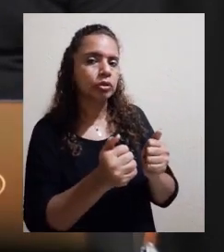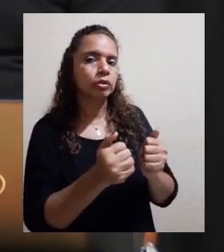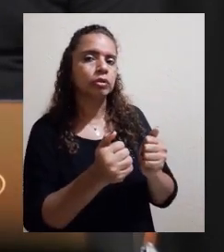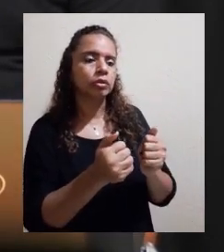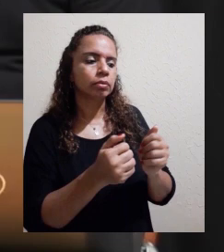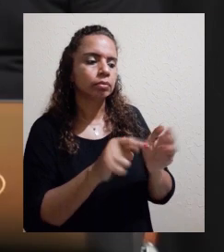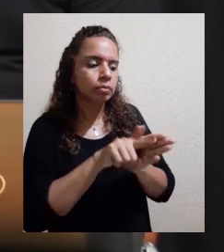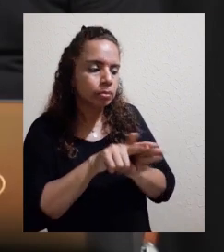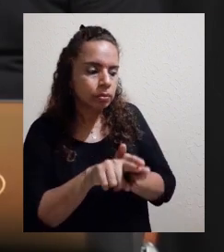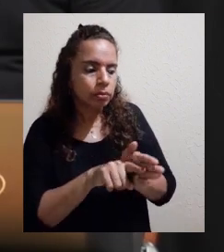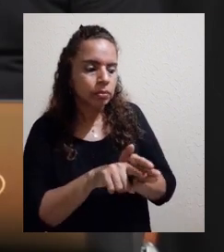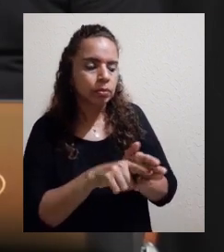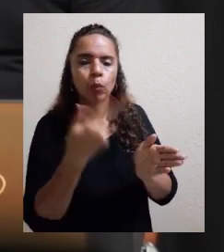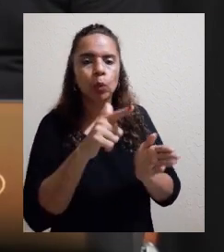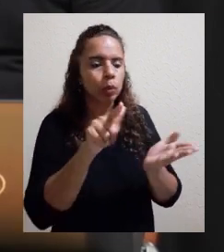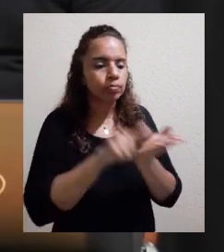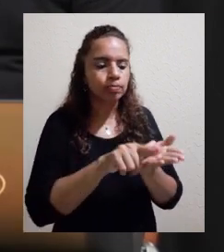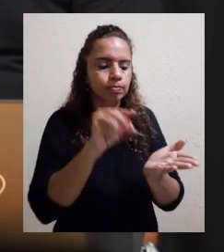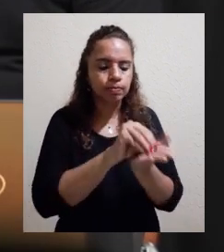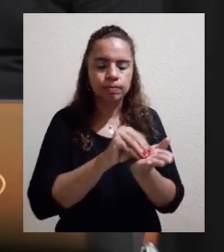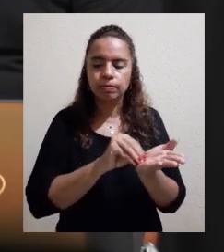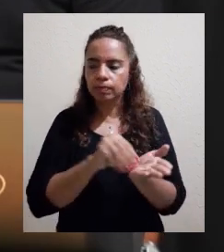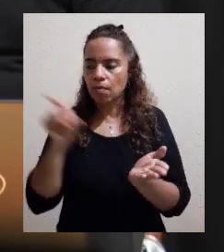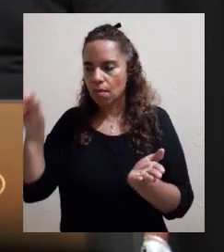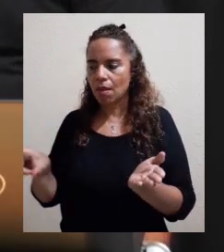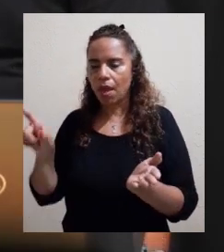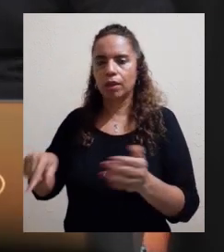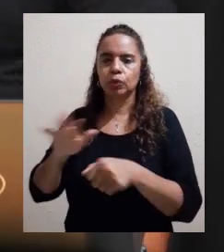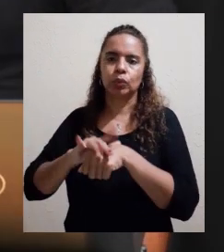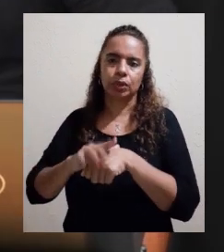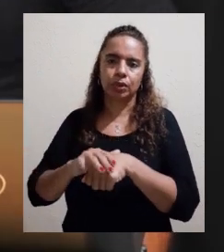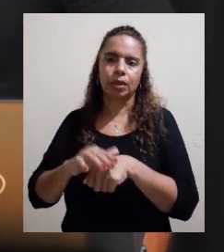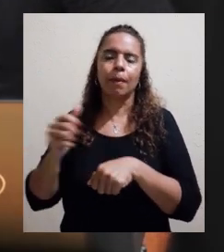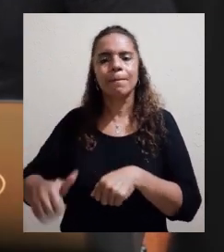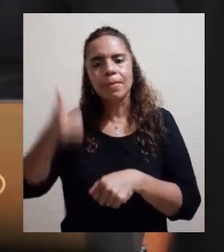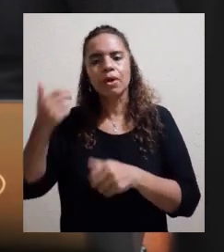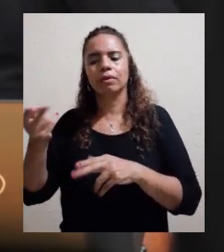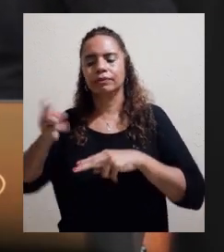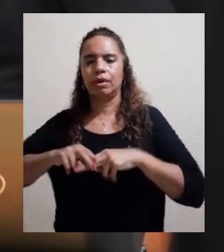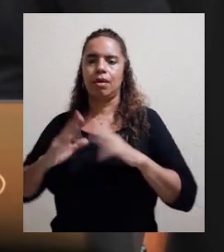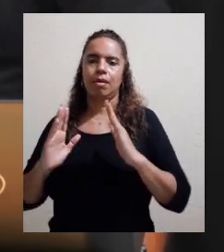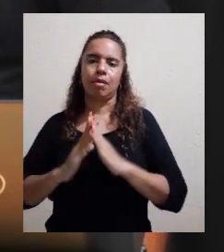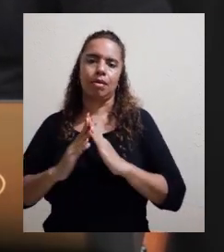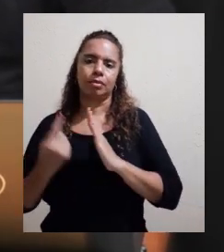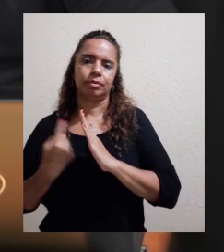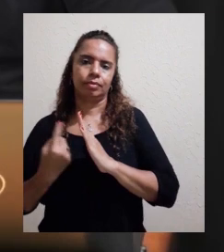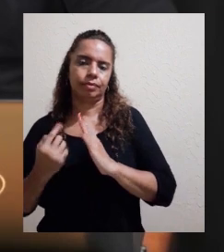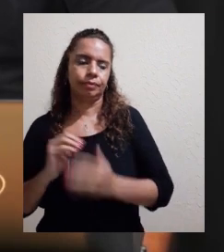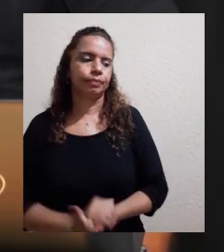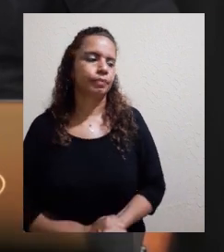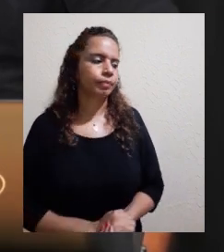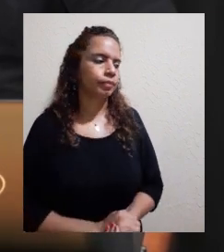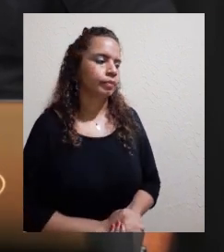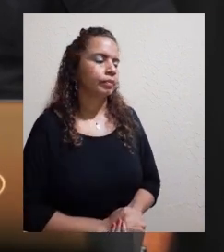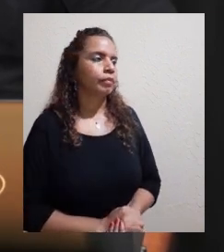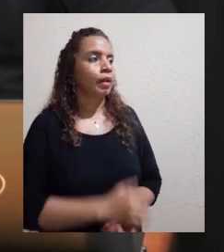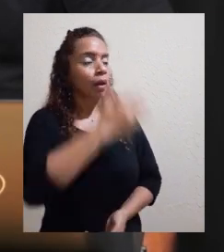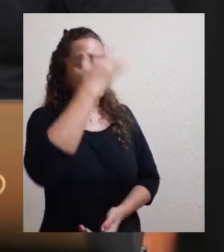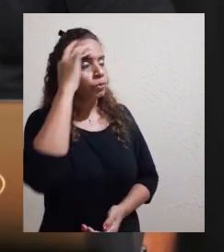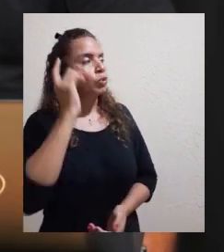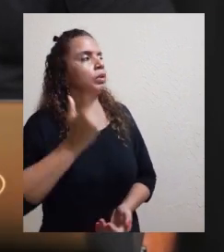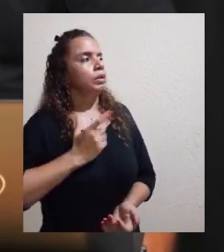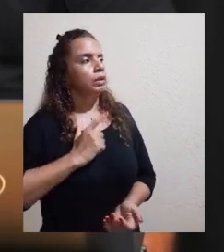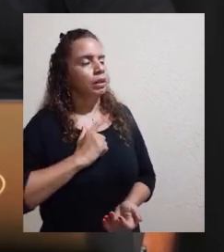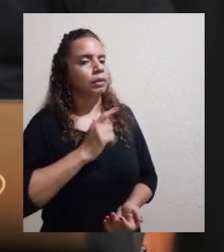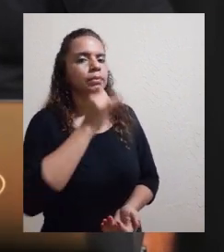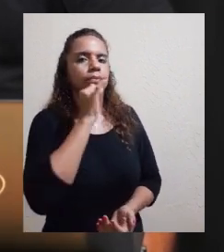cumpra a sua quarentena como se você tivesse a doença. O Paulo Sérgio Arraes, ele é paciente com doença autoimune, com